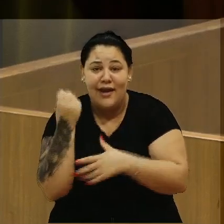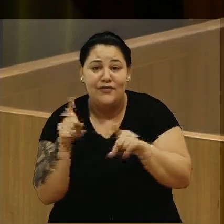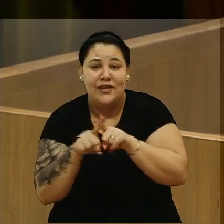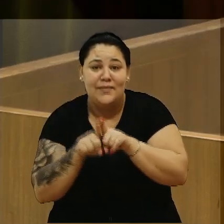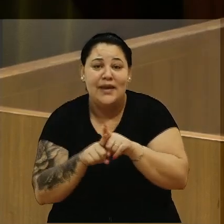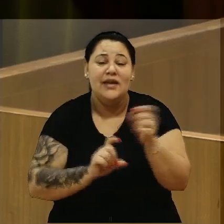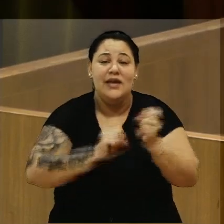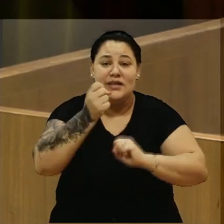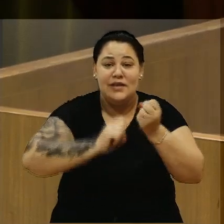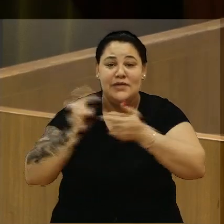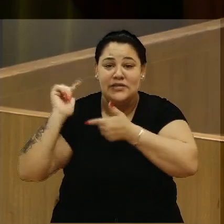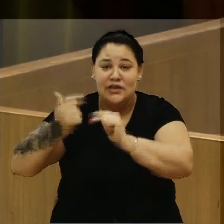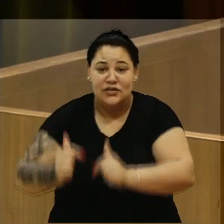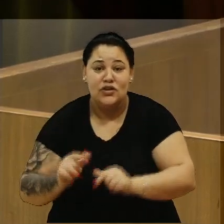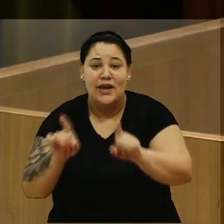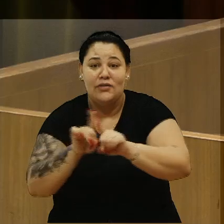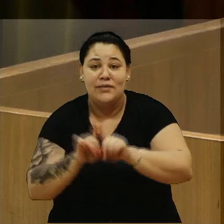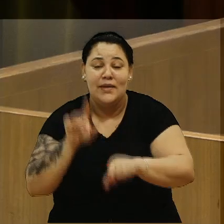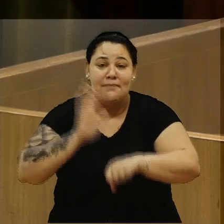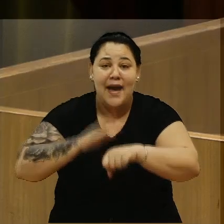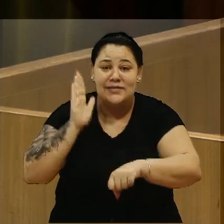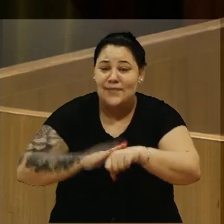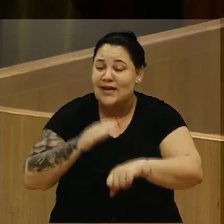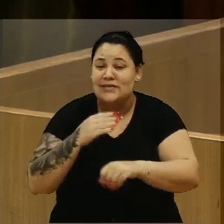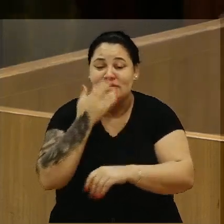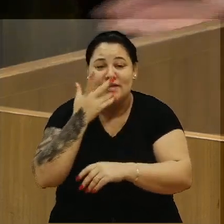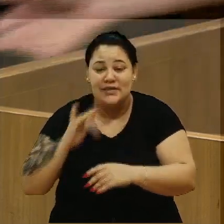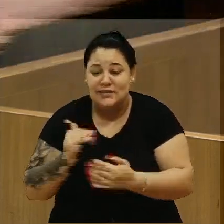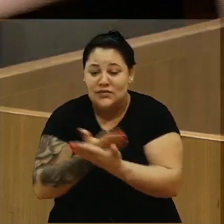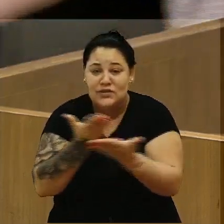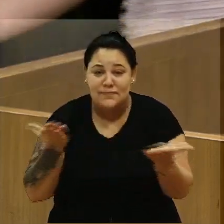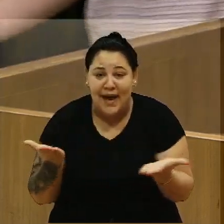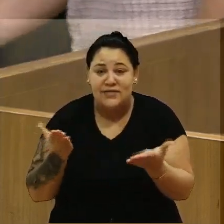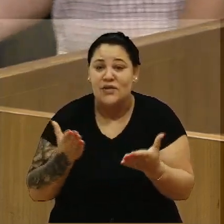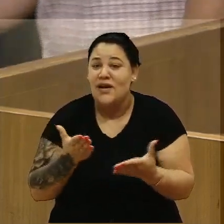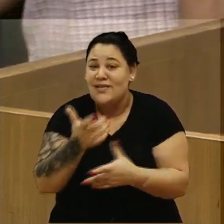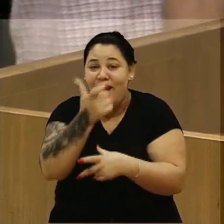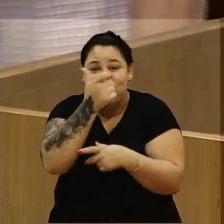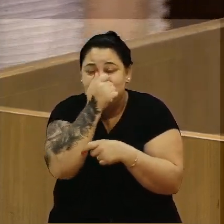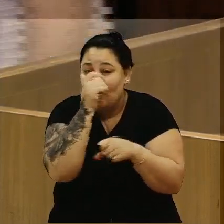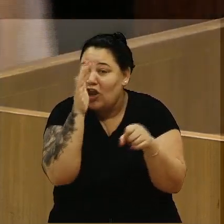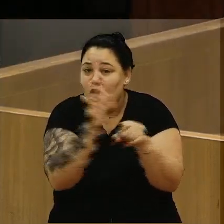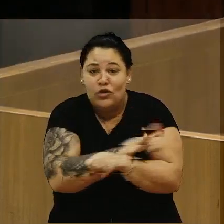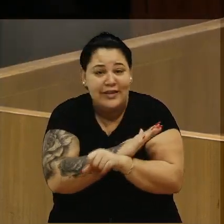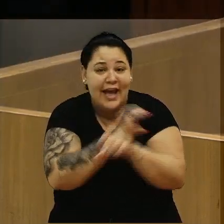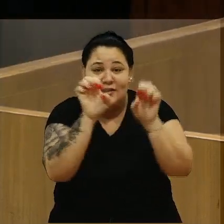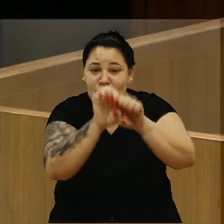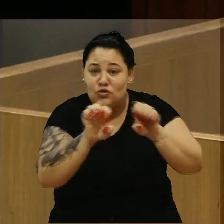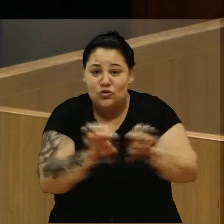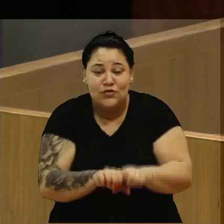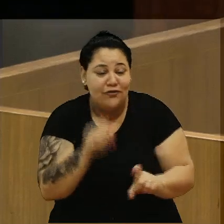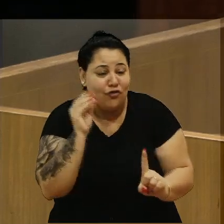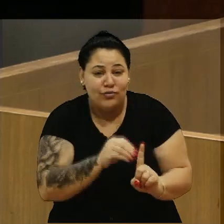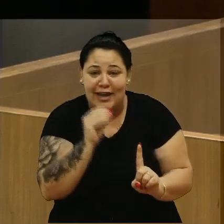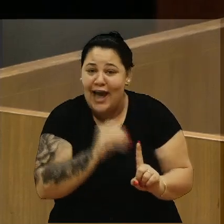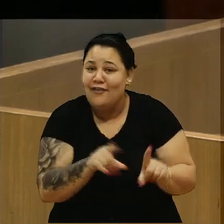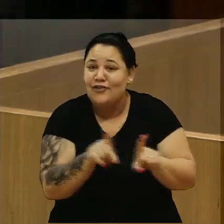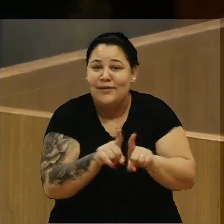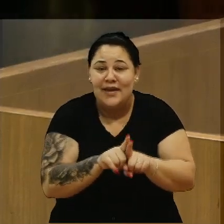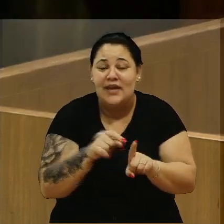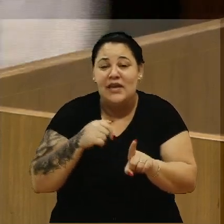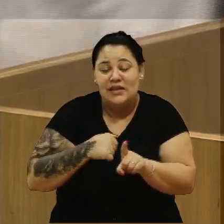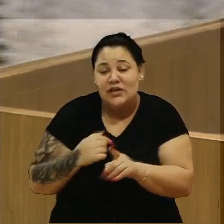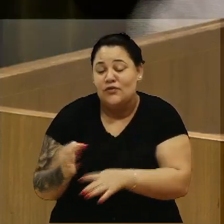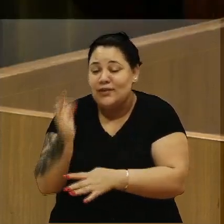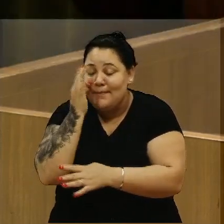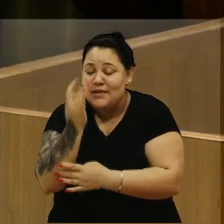profissionais sobrecarregados, mais crianças nos espaços do que deveria, infraestrutura precária, né? Então, estarei indo hoje de tarde